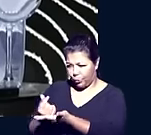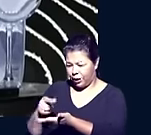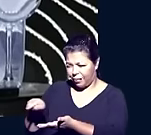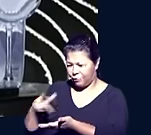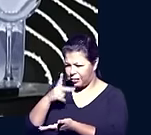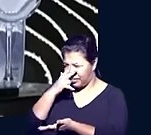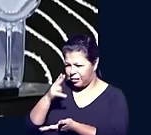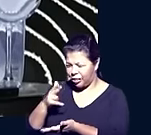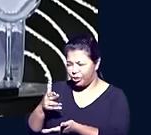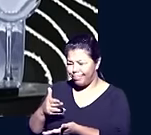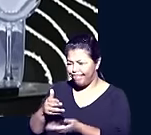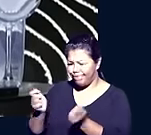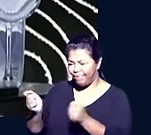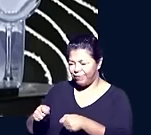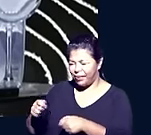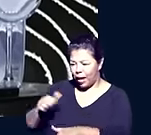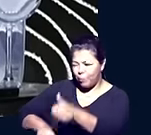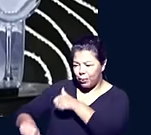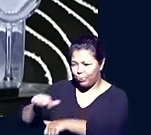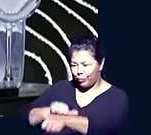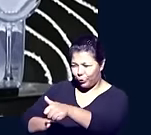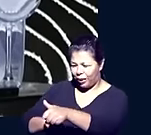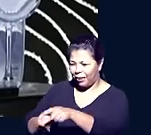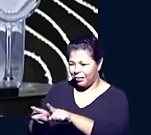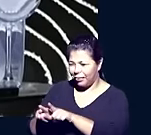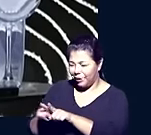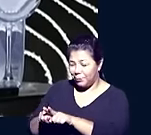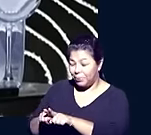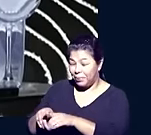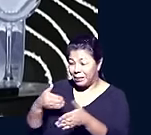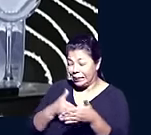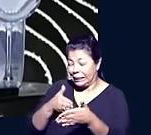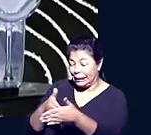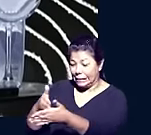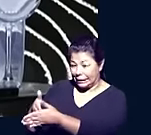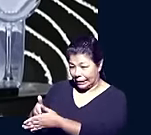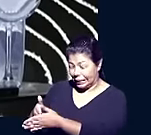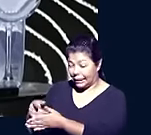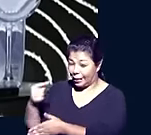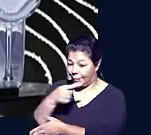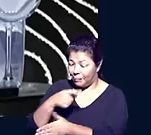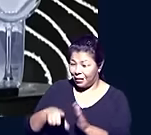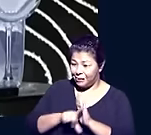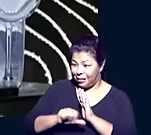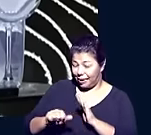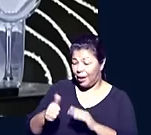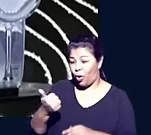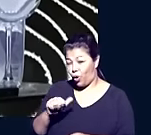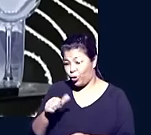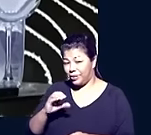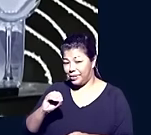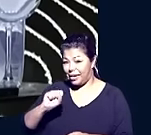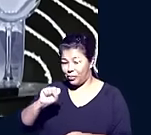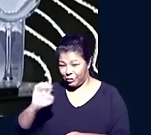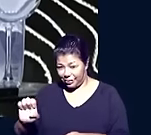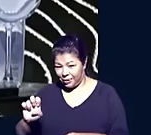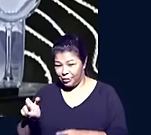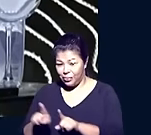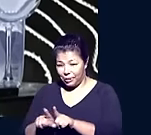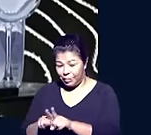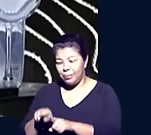possível vencer as resistências da 1185 porque o Senhor sabe que o Senhor tem um poder imenso de